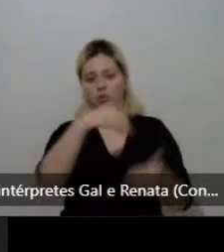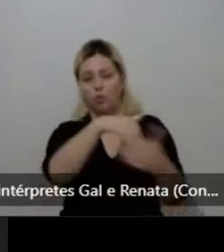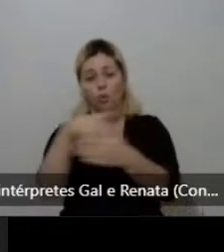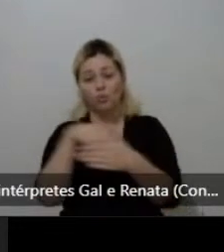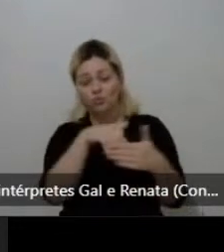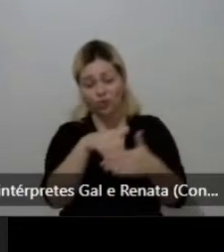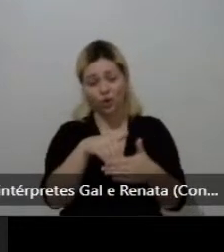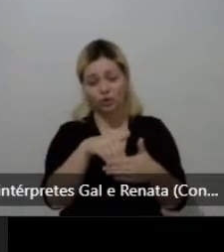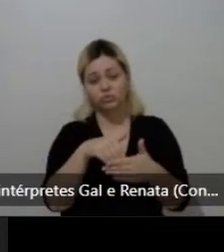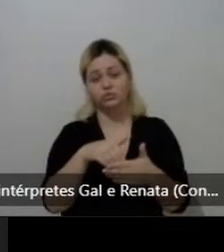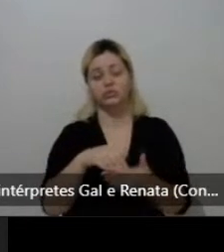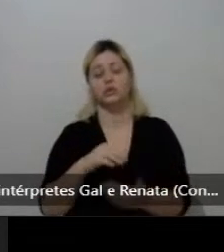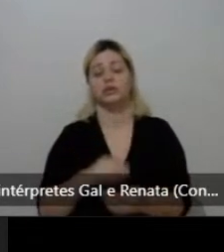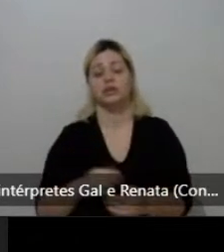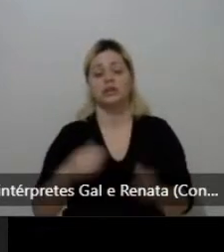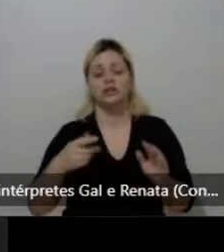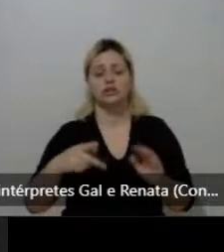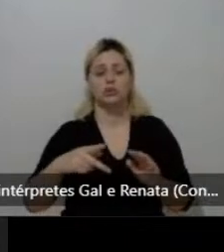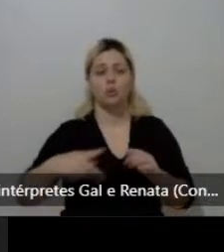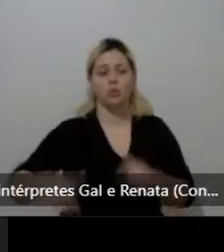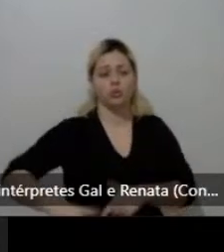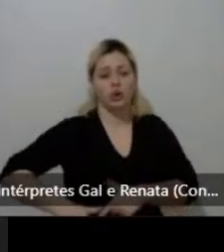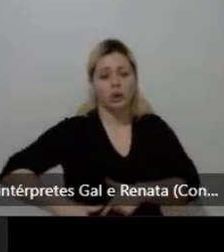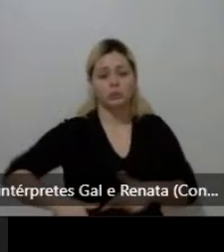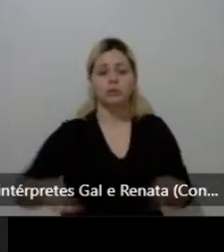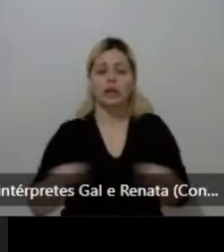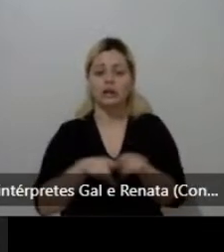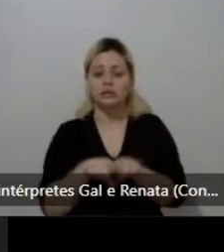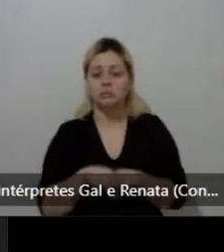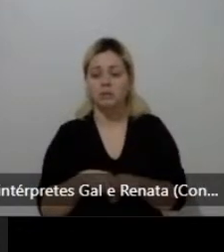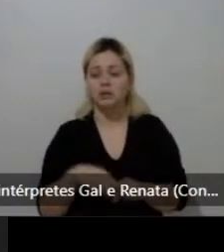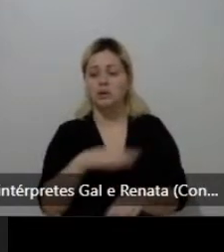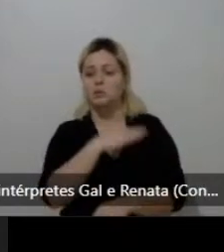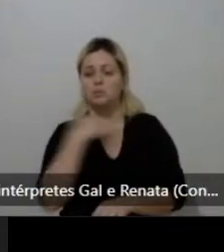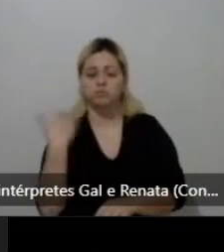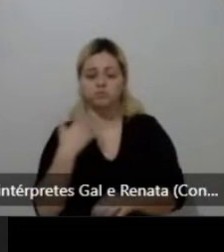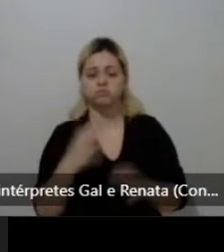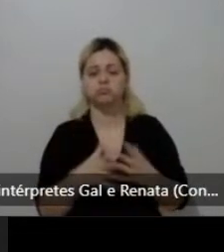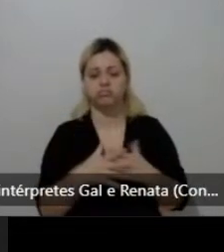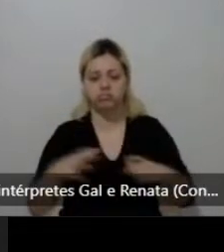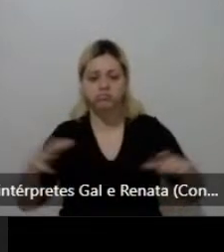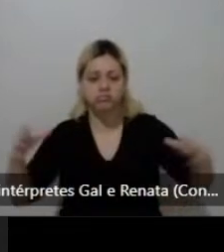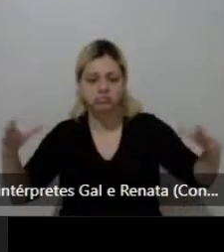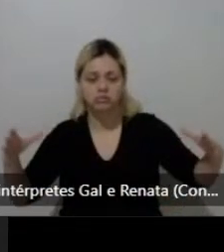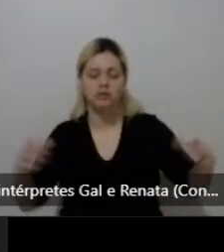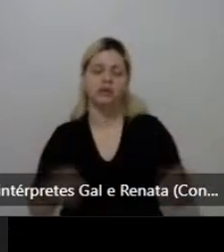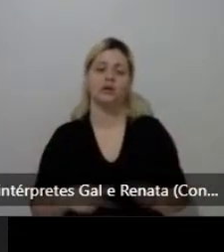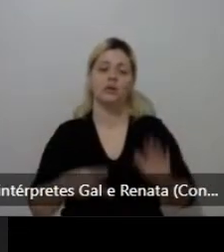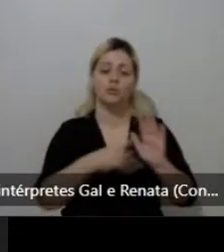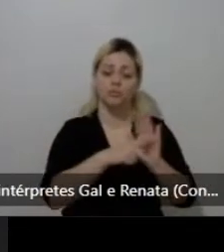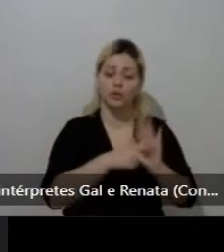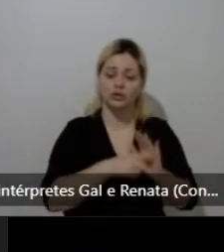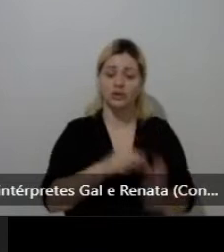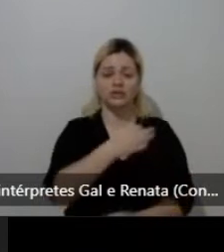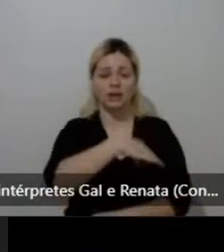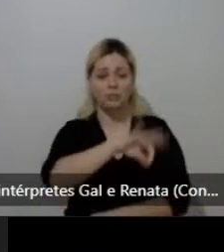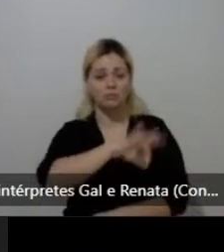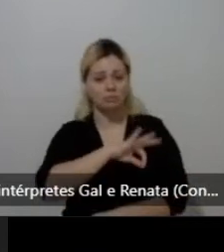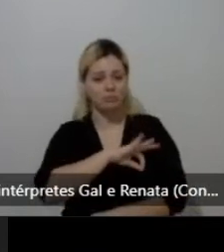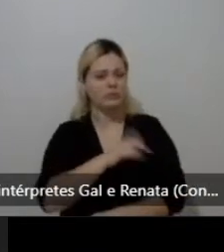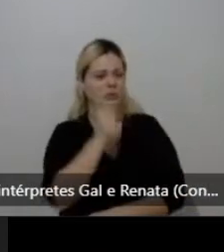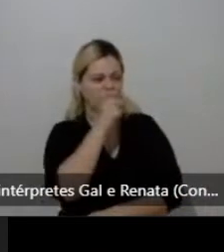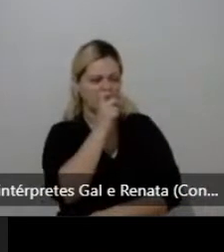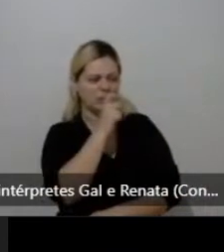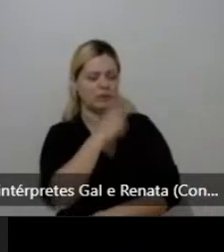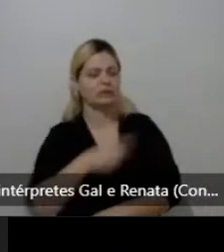inclusive, do terrorismo e do genocídio como política de Estado num projeto, né, de milícia que ganha força